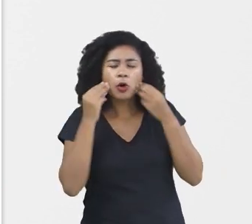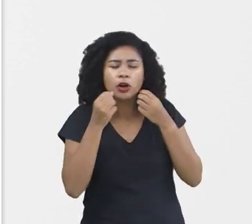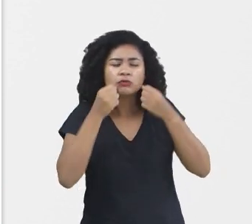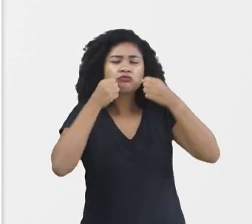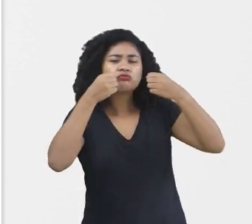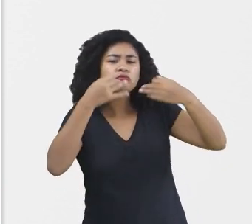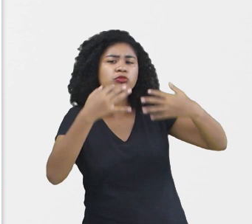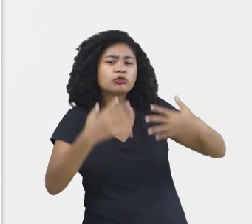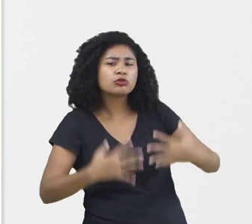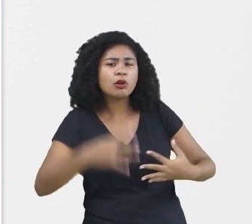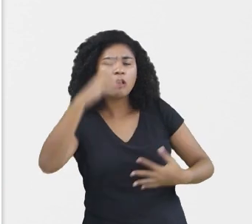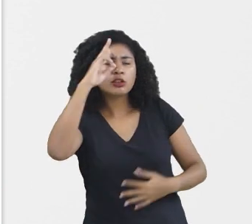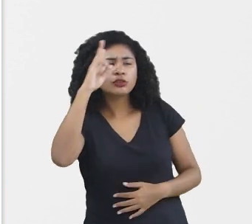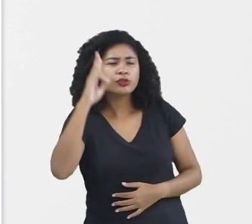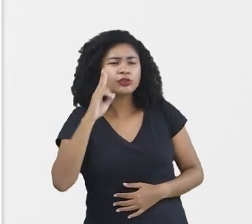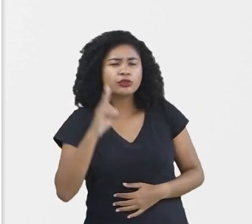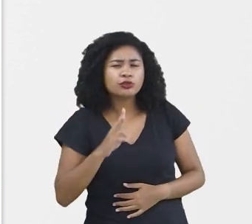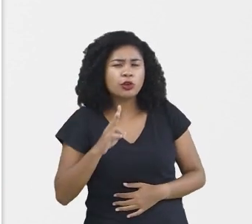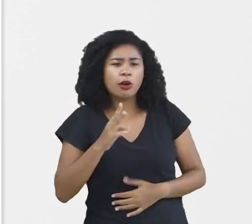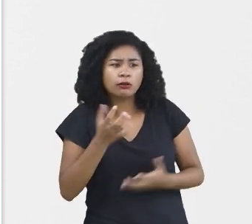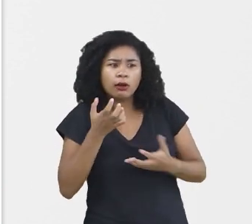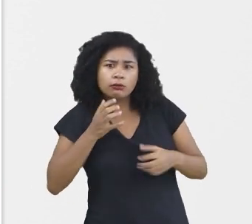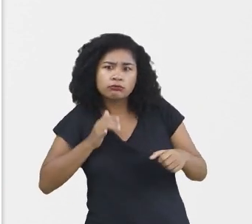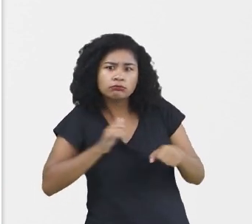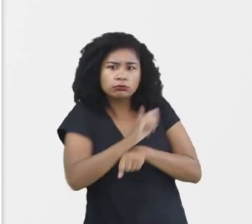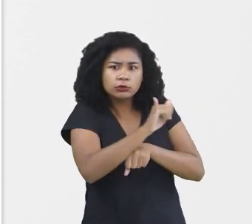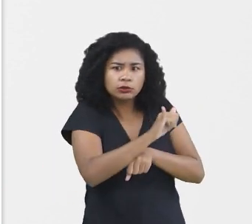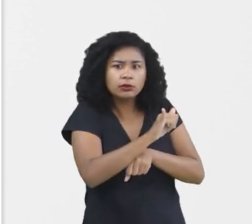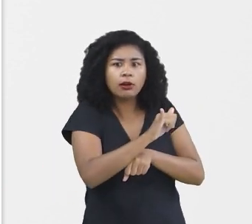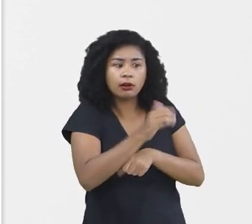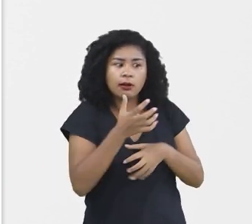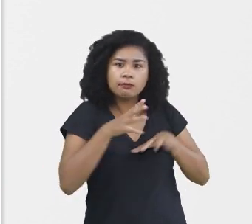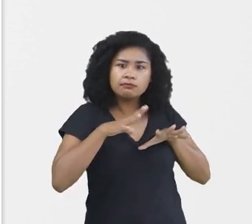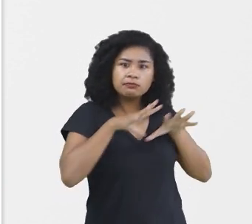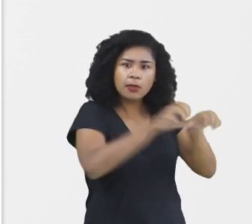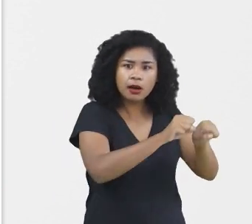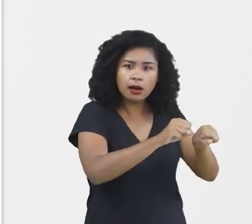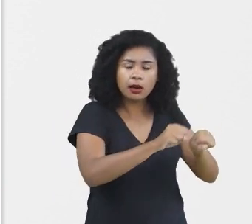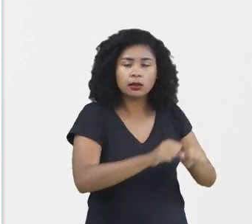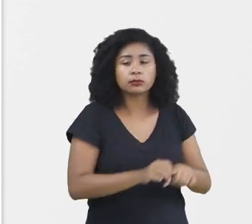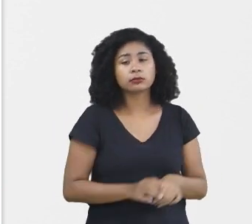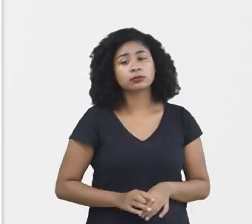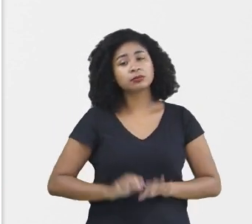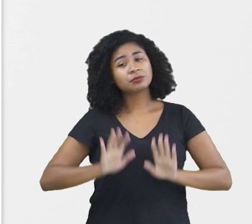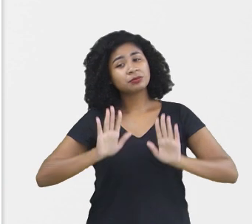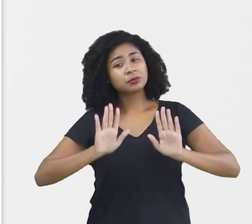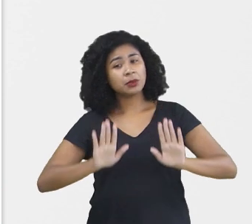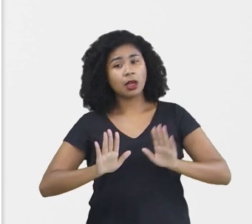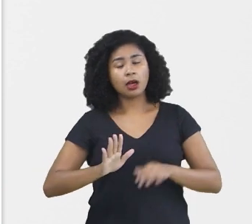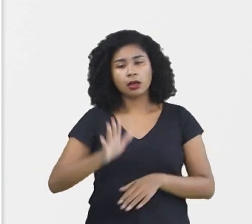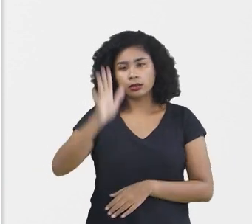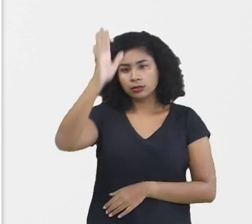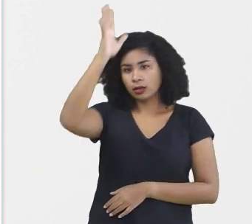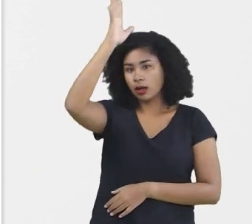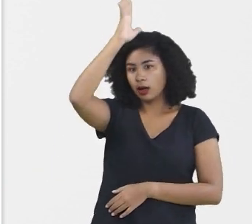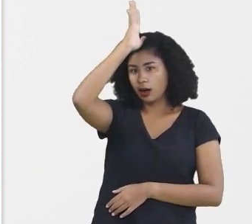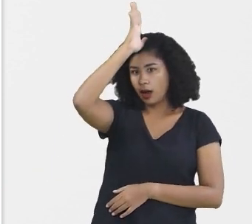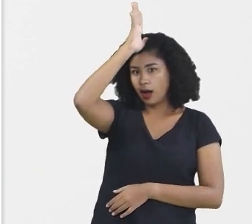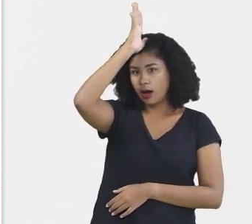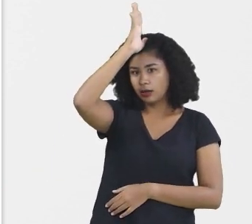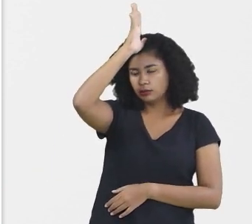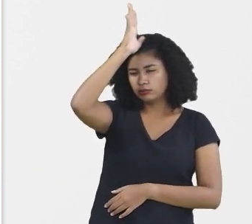né? Para ver se ela conseguia uma comida, né? Só que o galo, ele era bem mais inteligente, bem mais